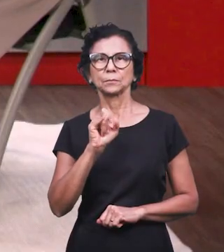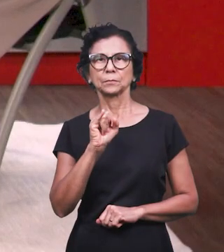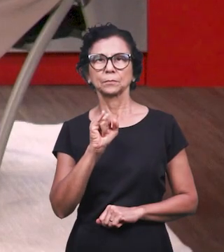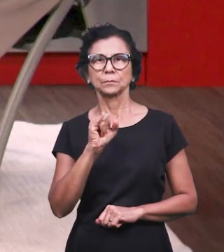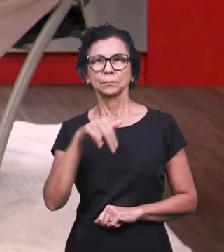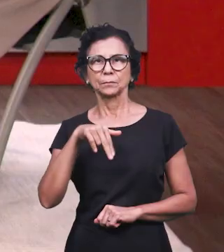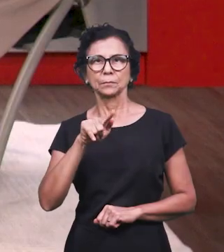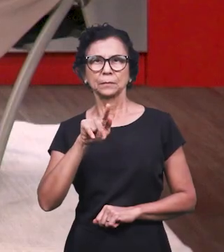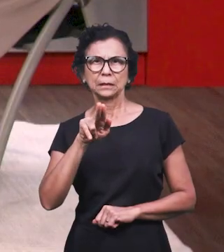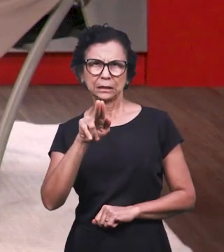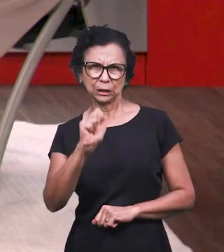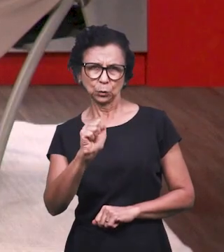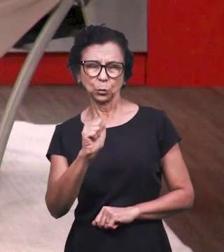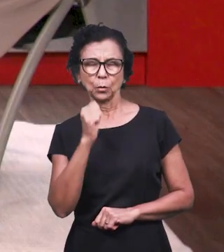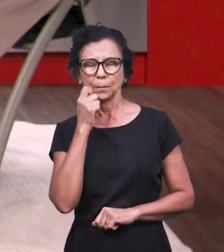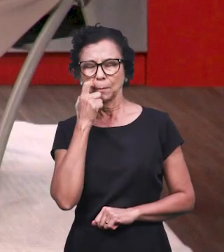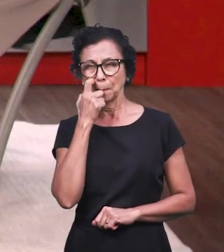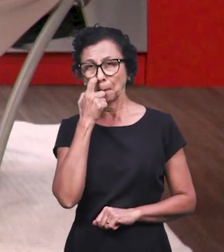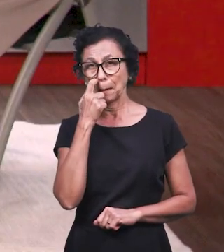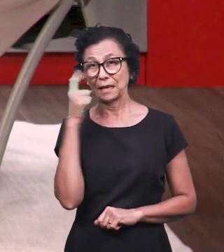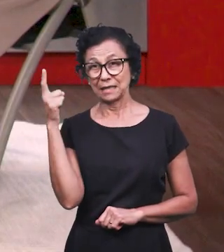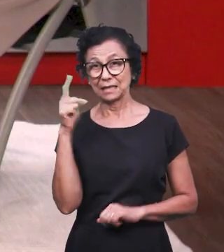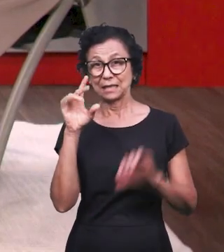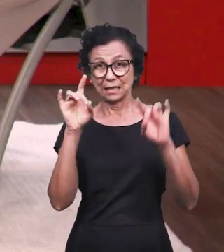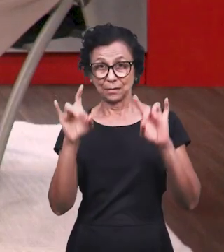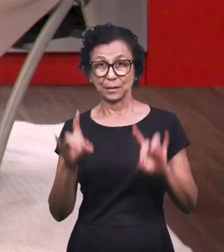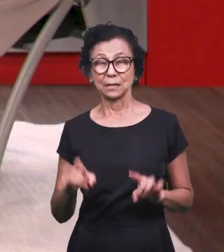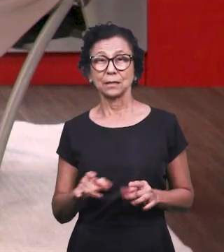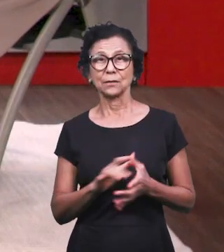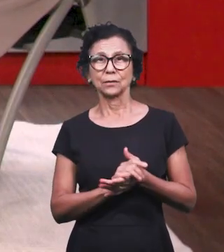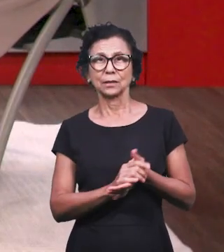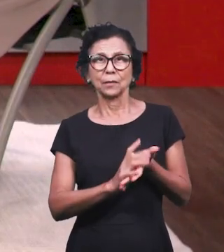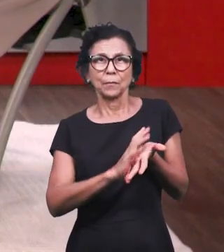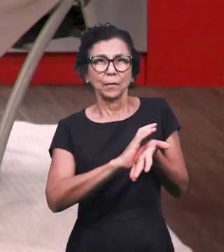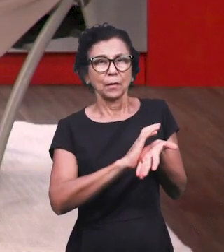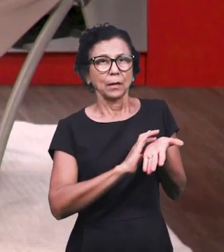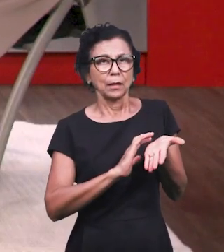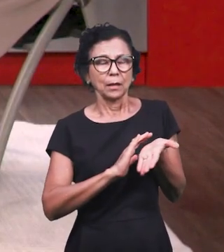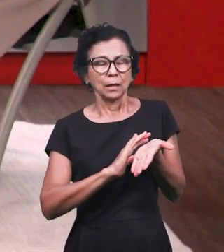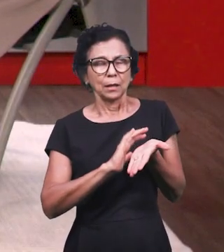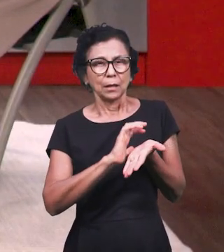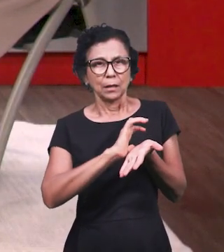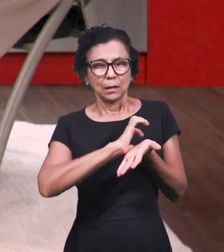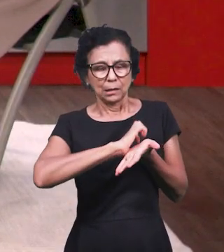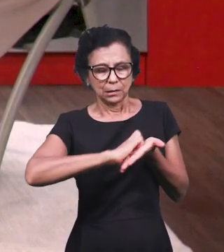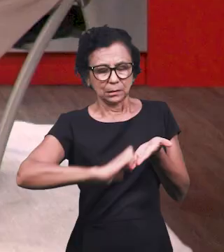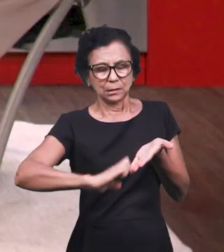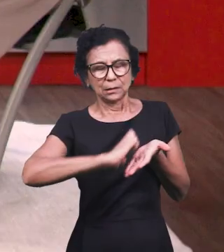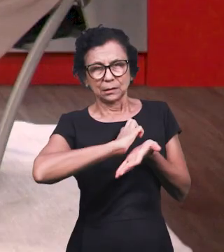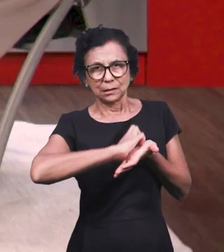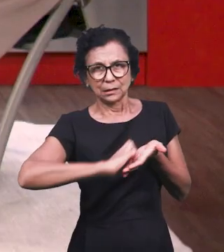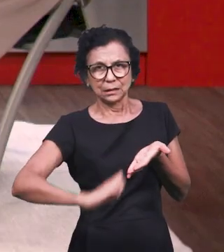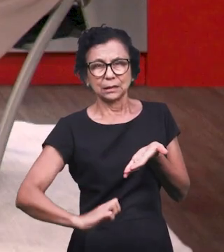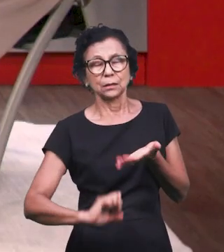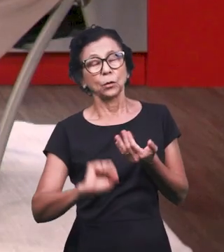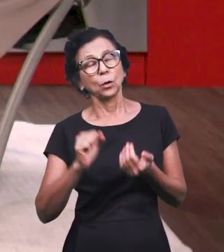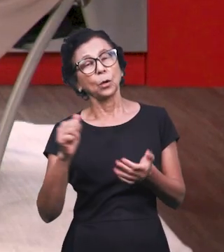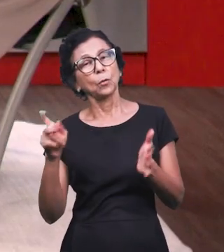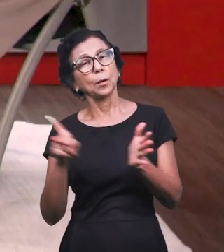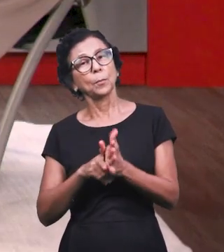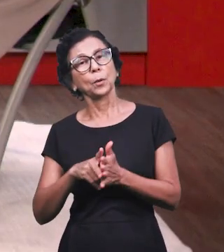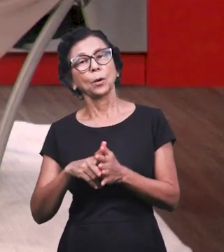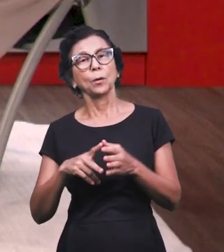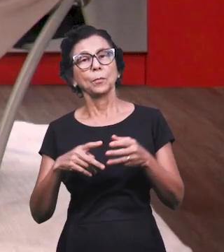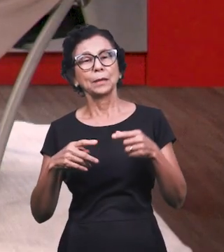língua, mas tem gente que tem ânsia de vômito com Sim. raspador, tá? Pode usar a própria escova e higienizar a língua, porque